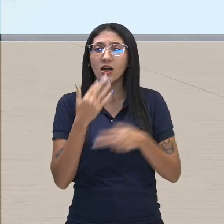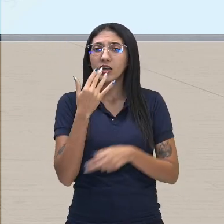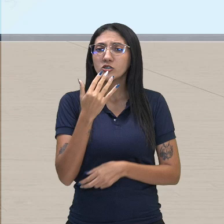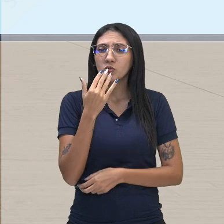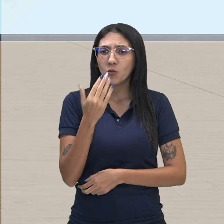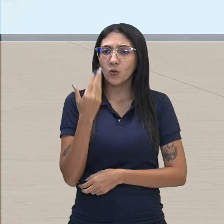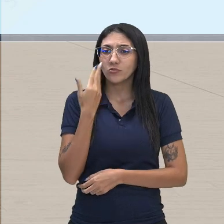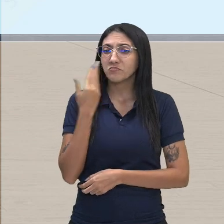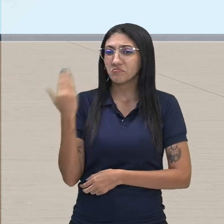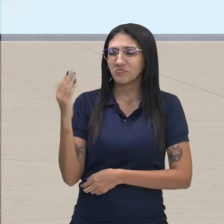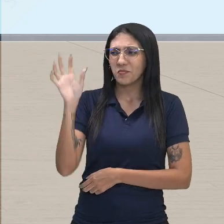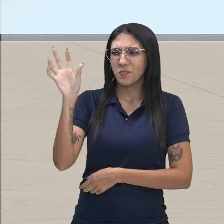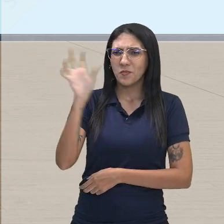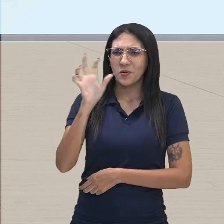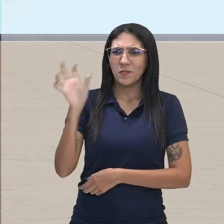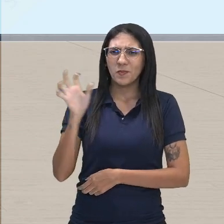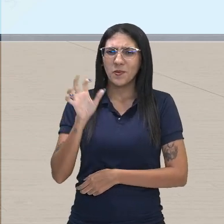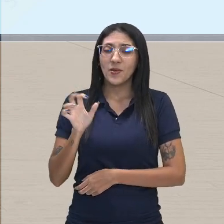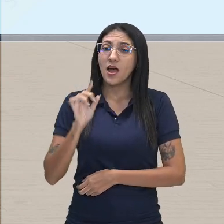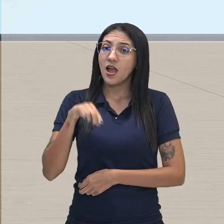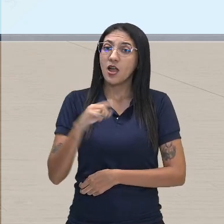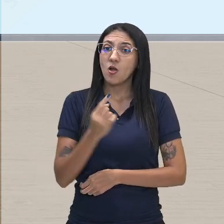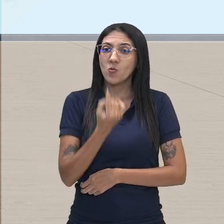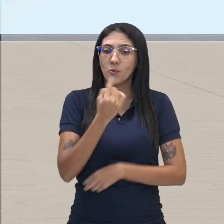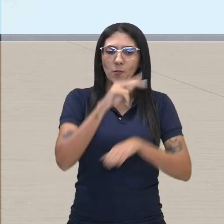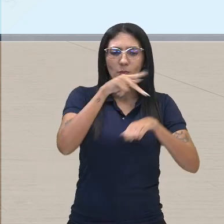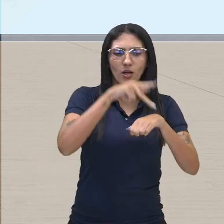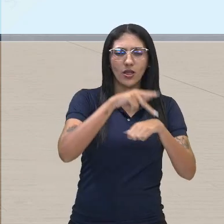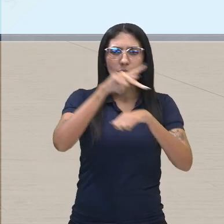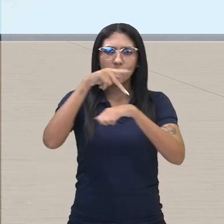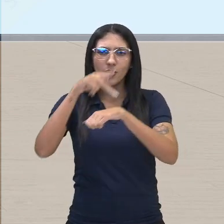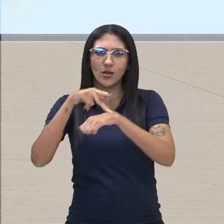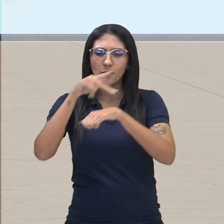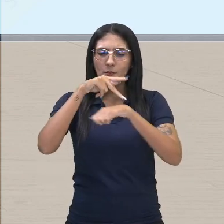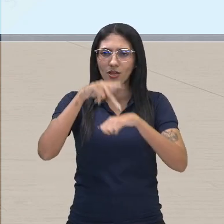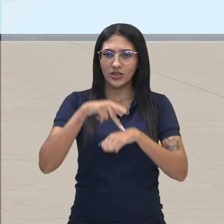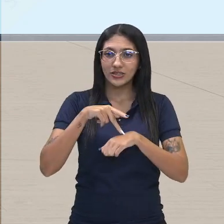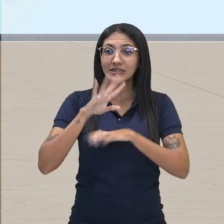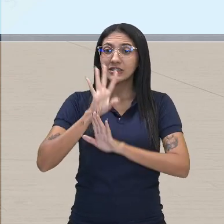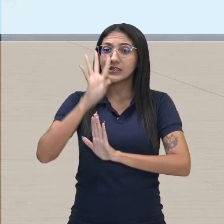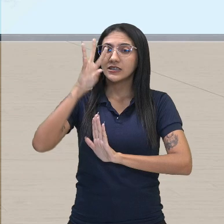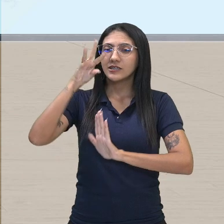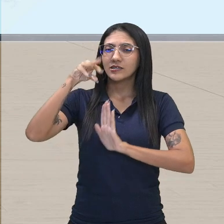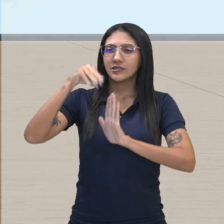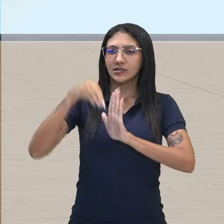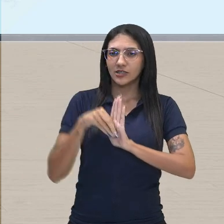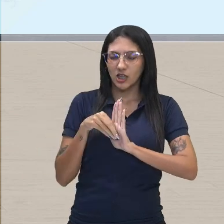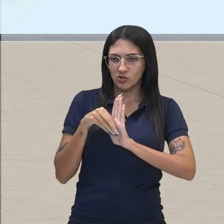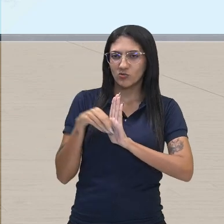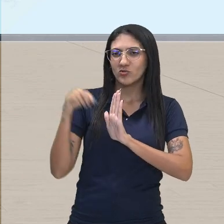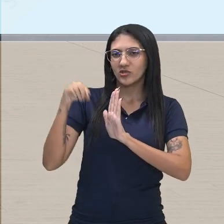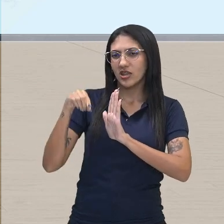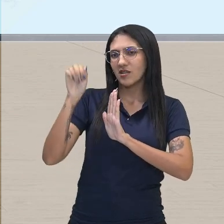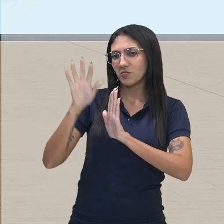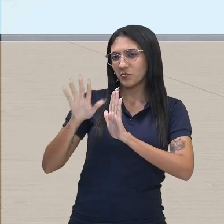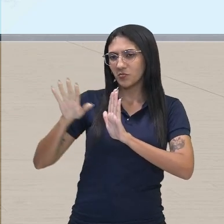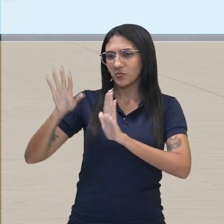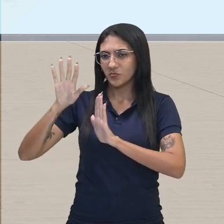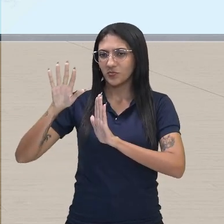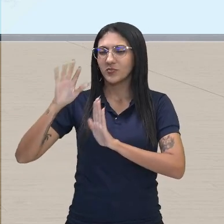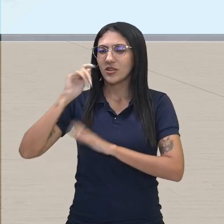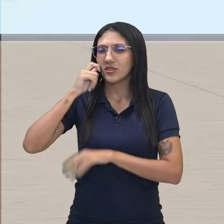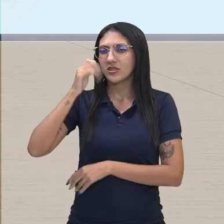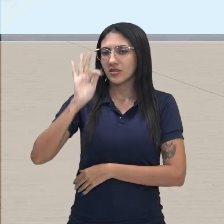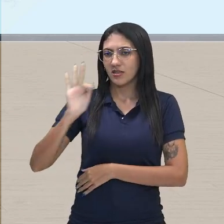laranja, cada um deles é um país diferente dentro do continente africano. E